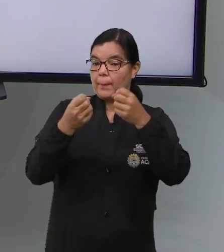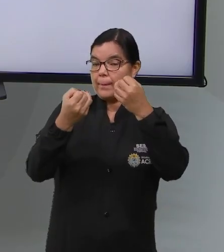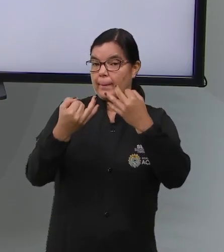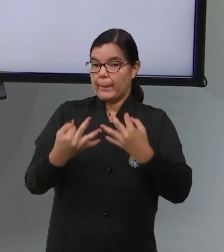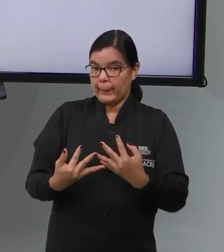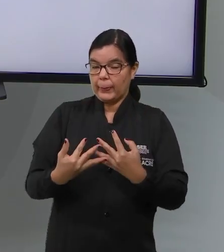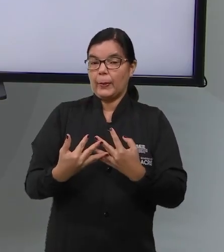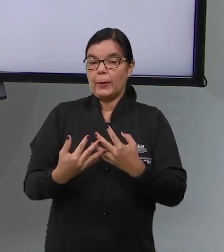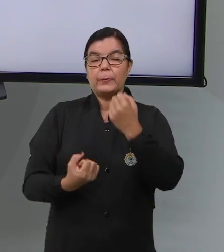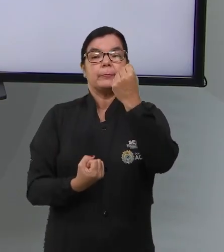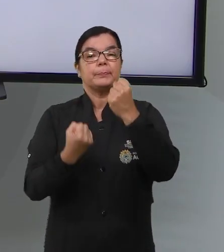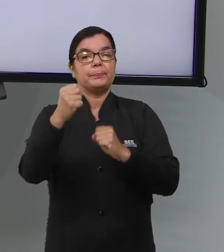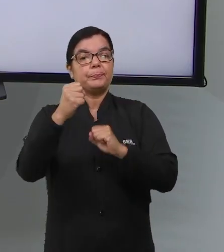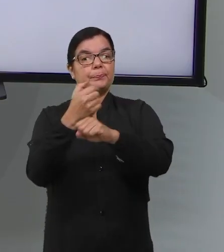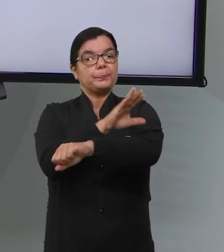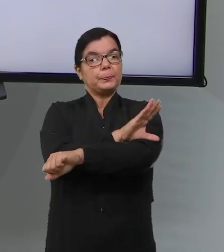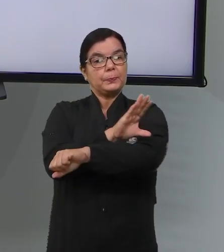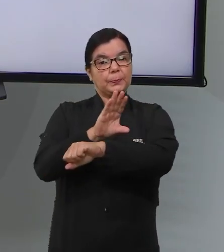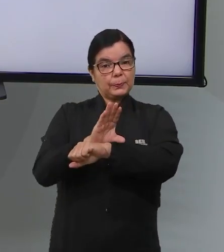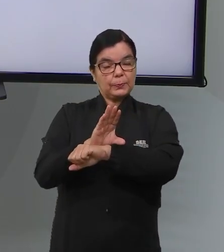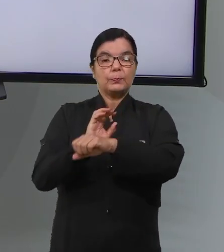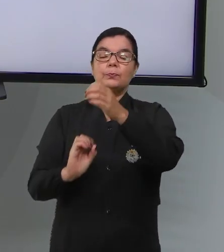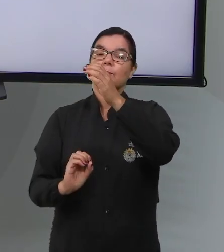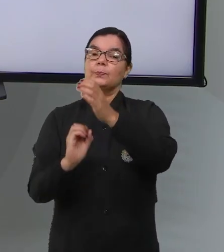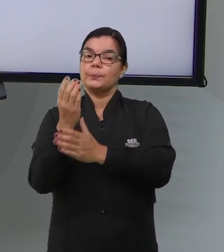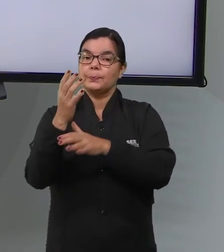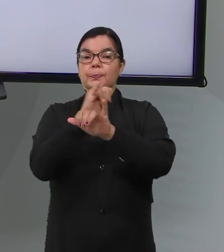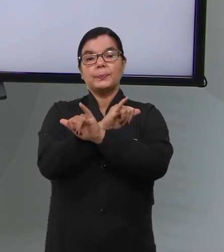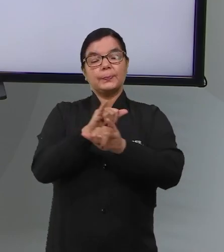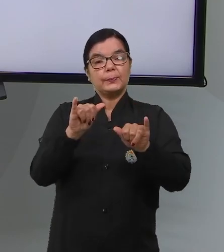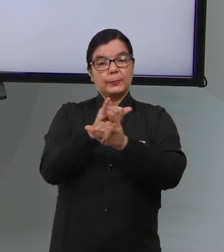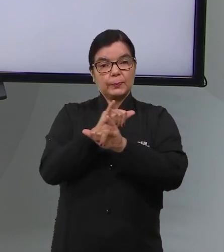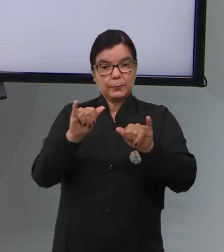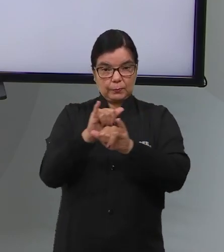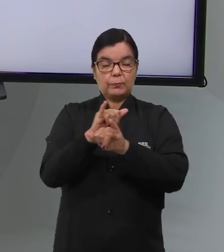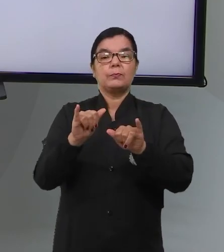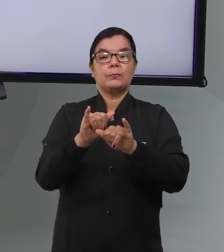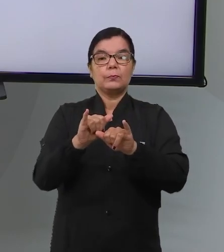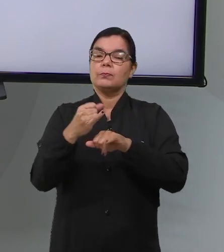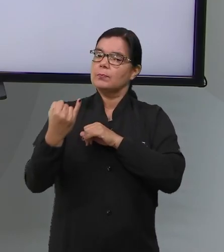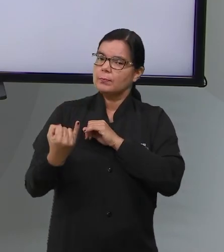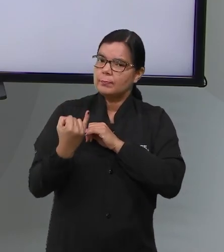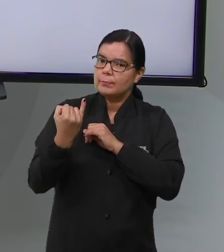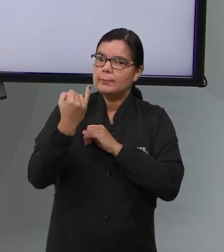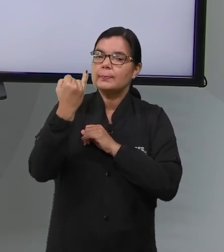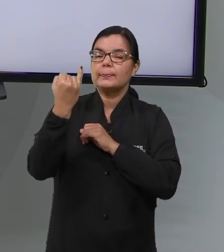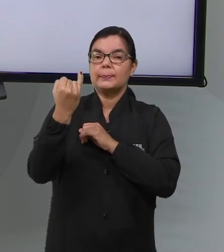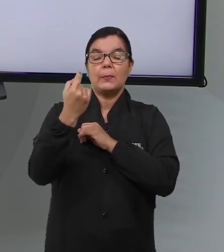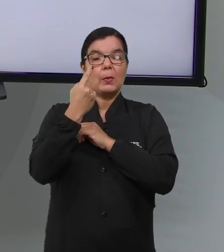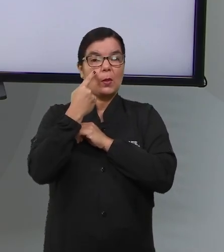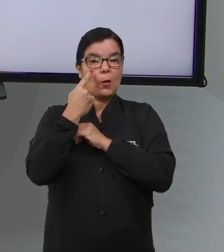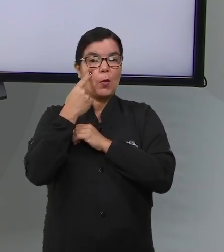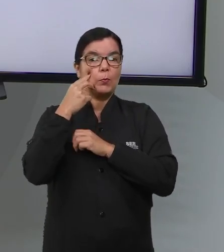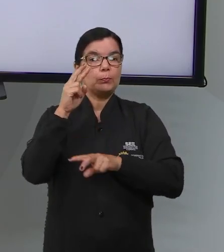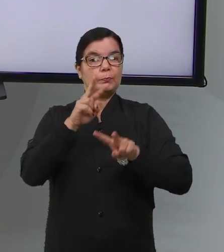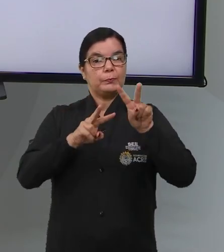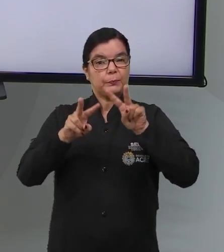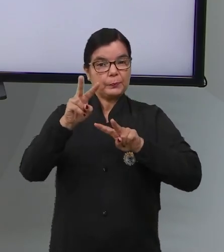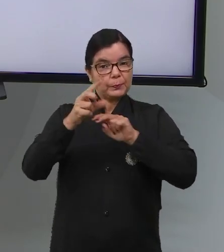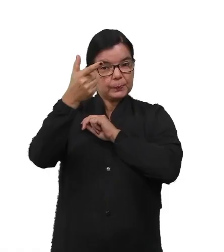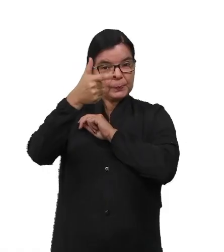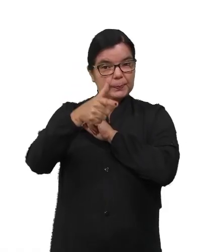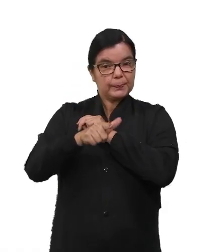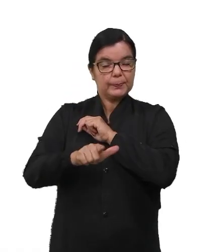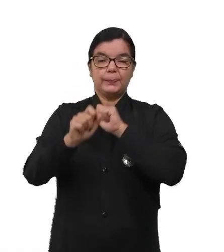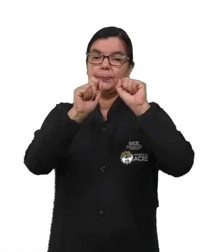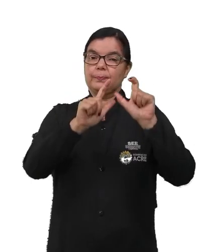conceito sobre a indústria cultural, surgiu uma informação muito interessante. Vamos visualizar